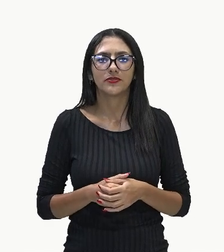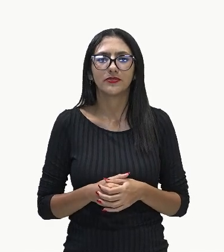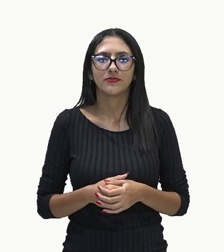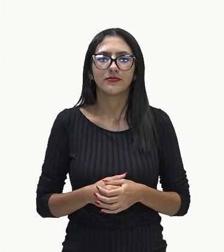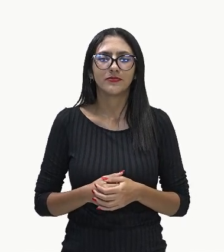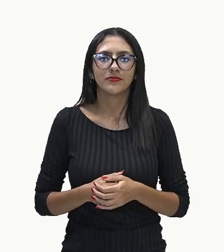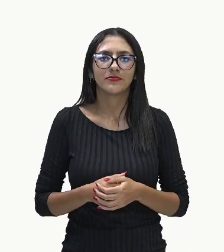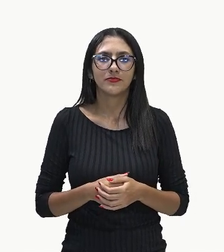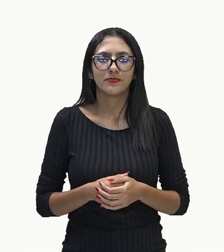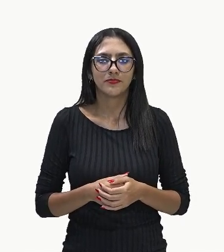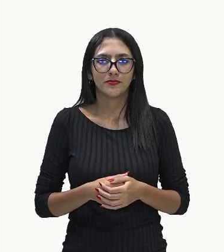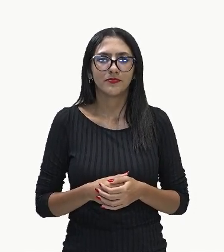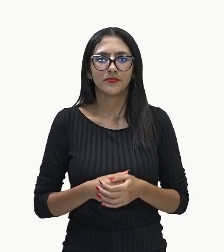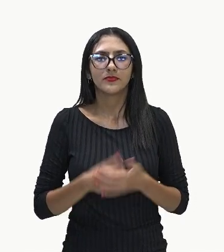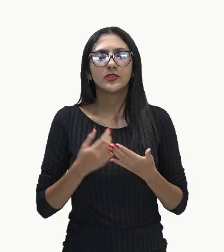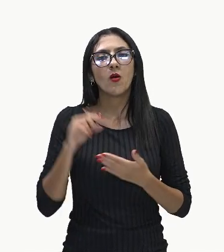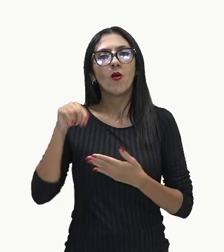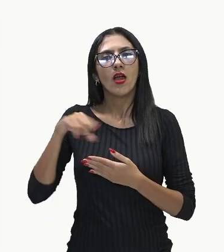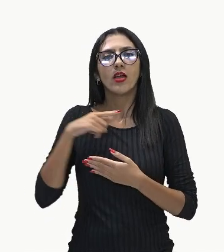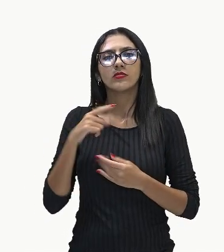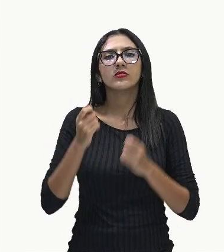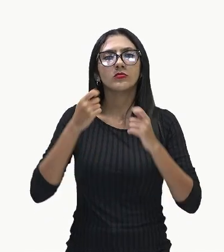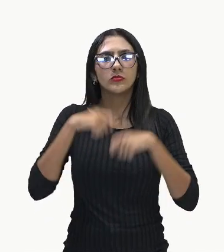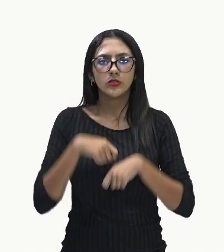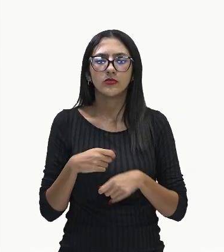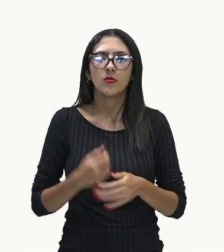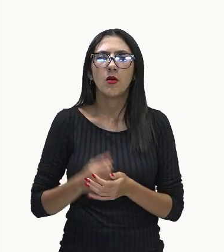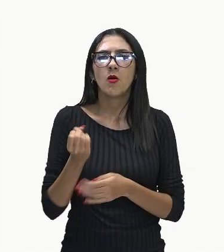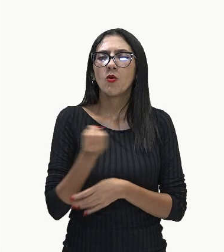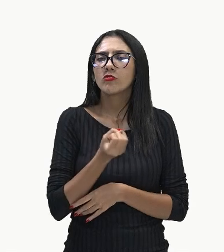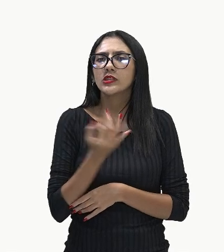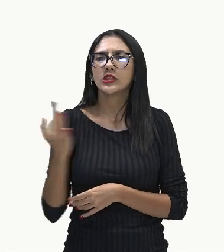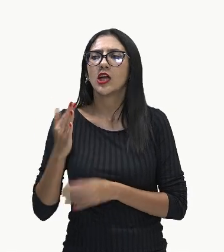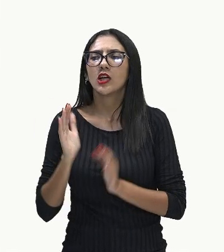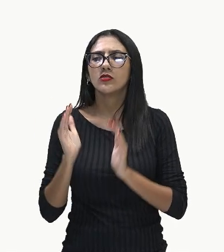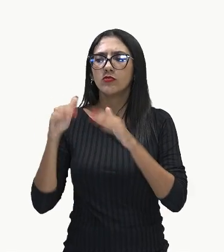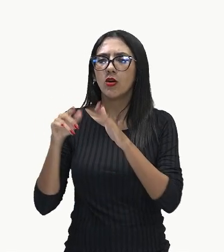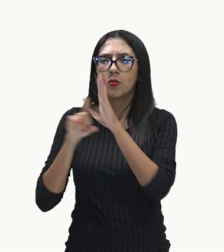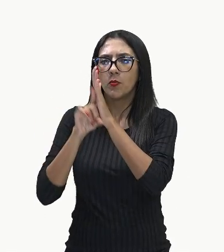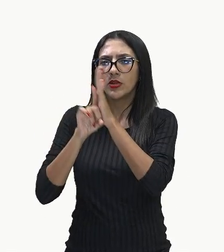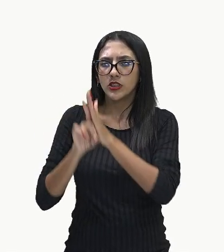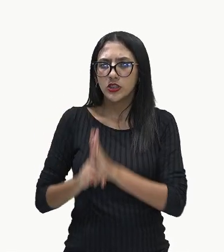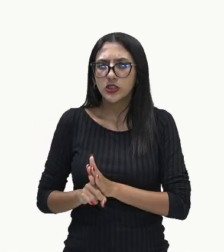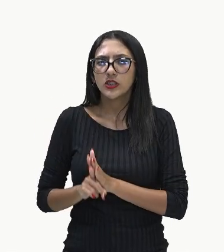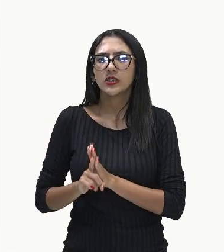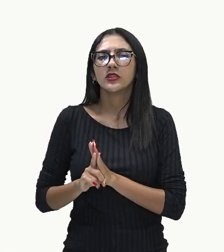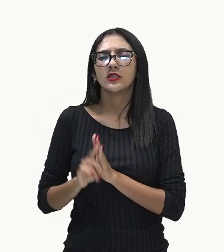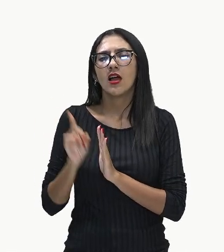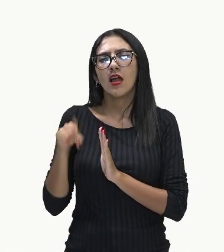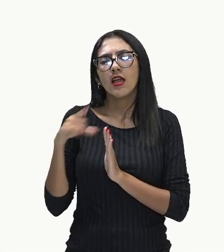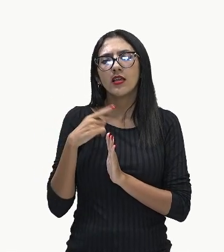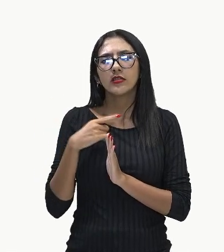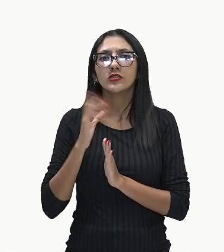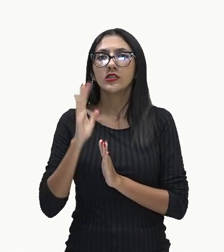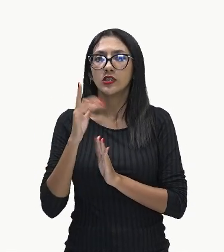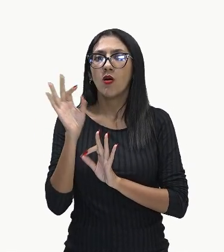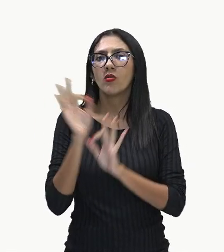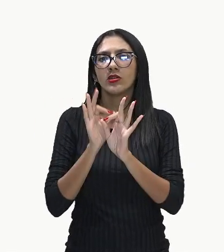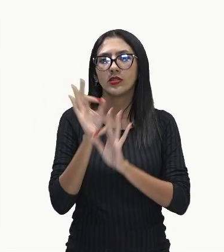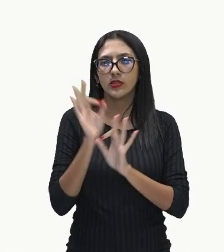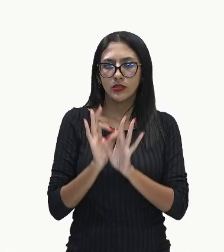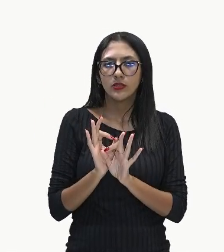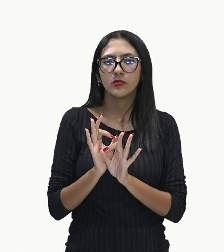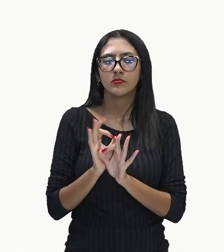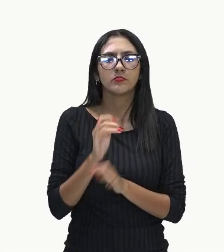sistemática, os elementos da população a ser estudada já se encontram ordenados.